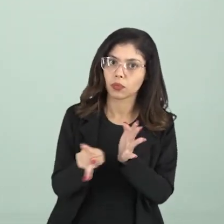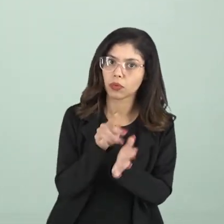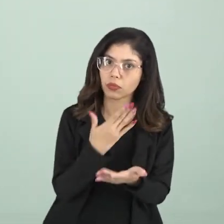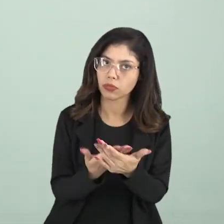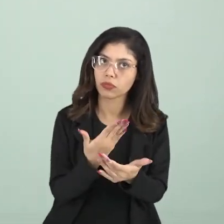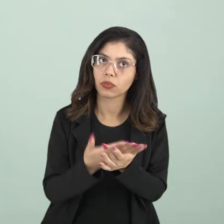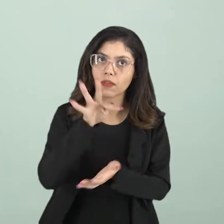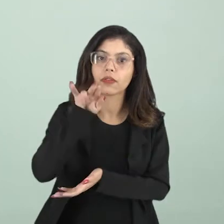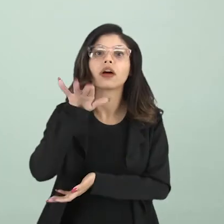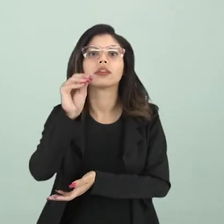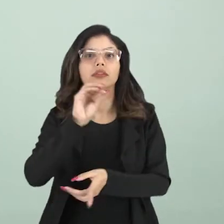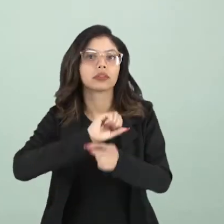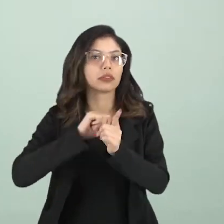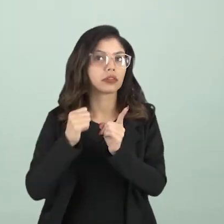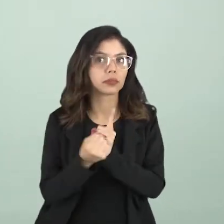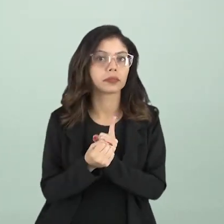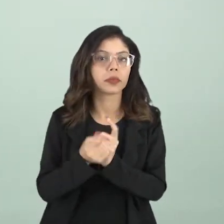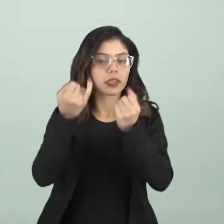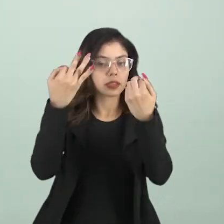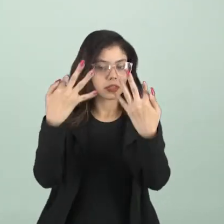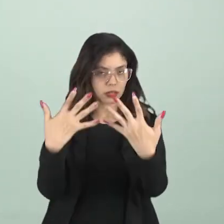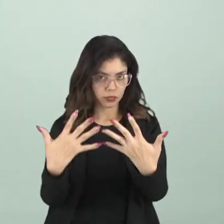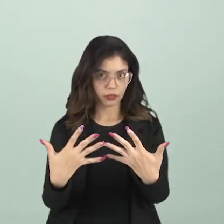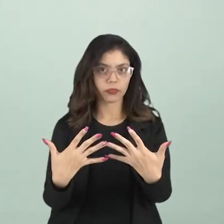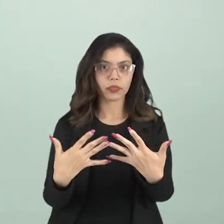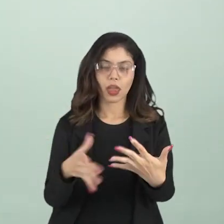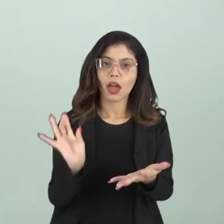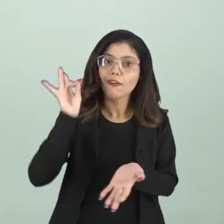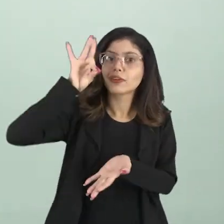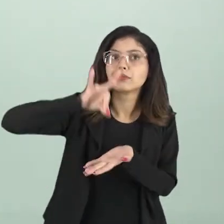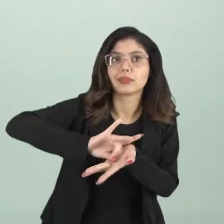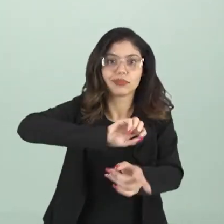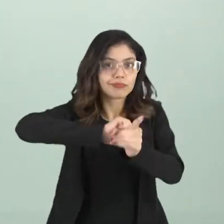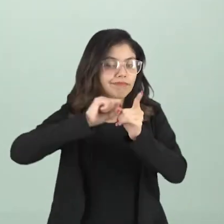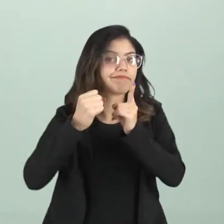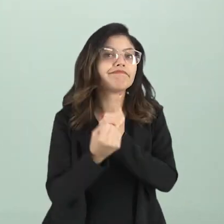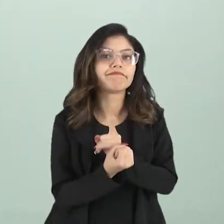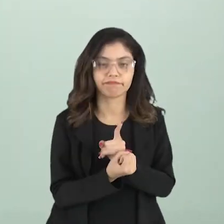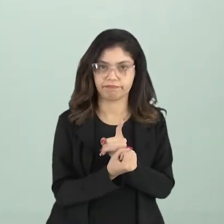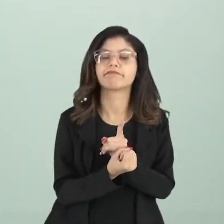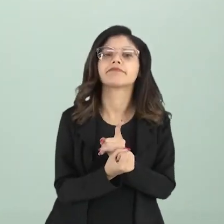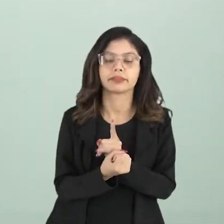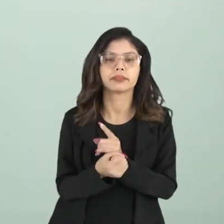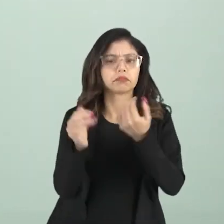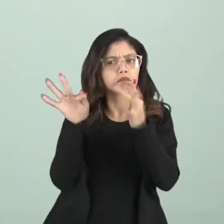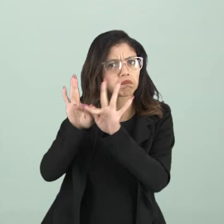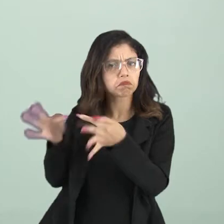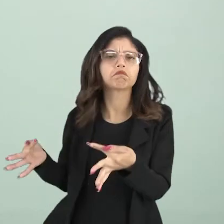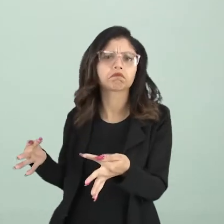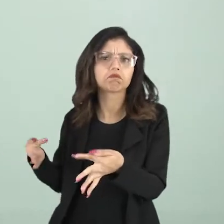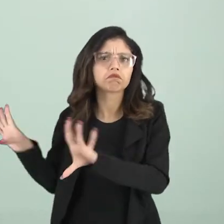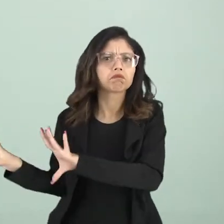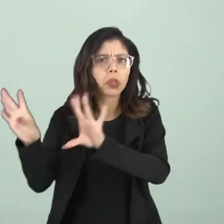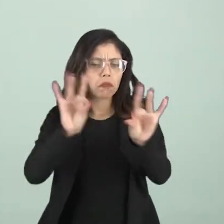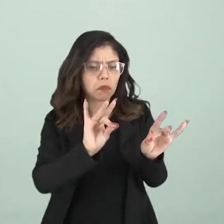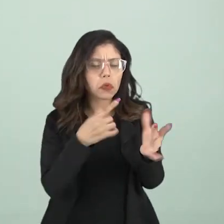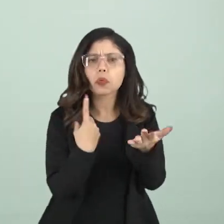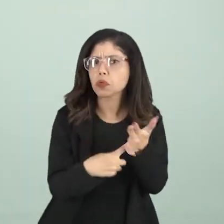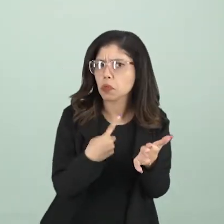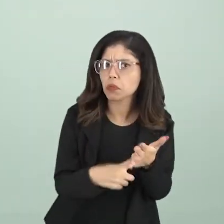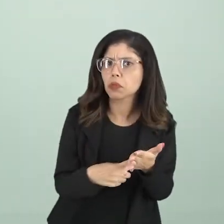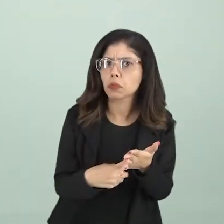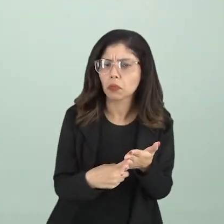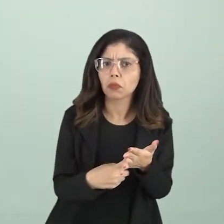estudo. Quando Durkheim enfatizou a questão do fato social, simplesmente ele está levando em